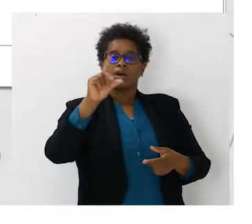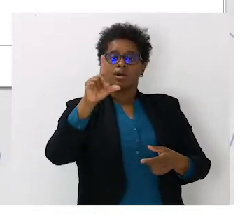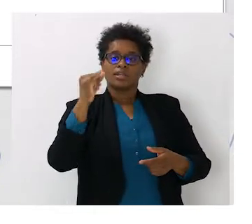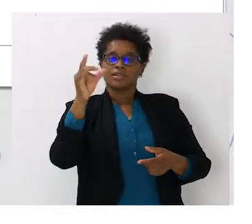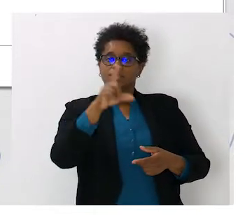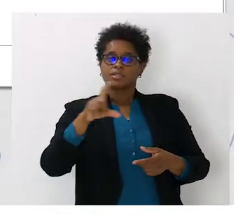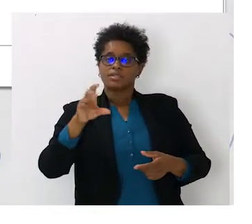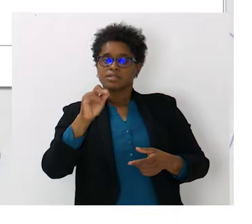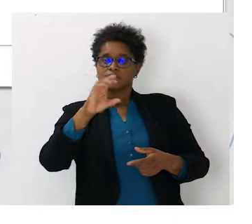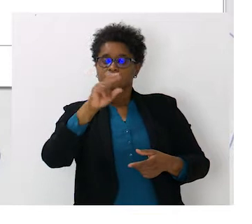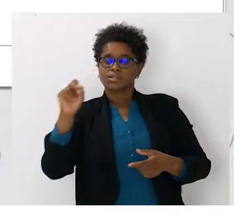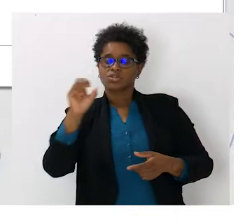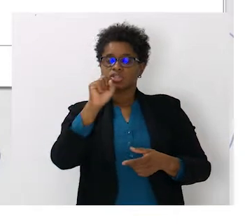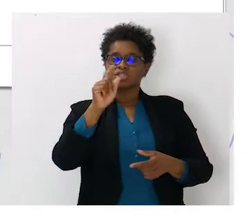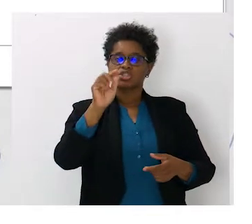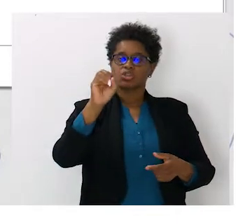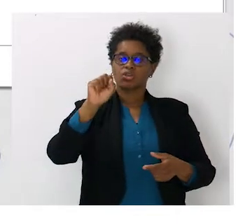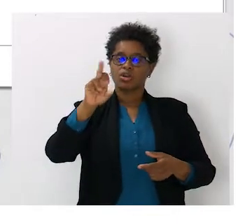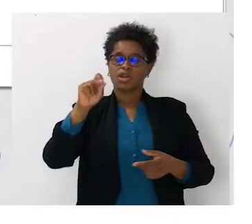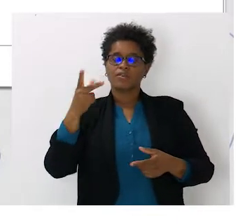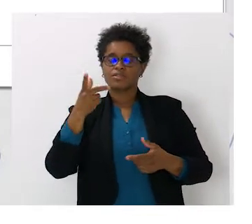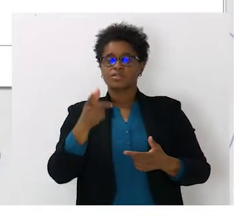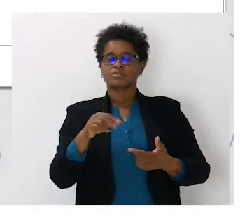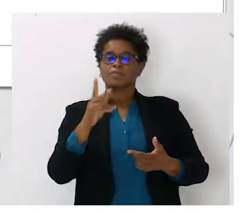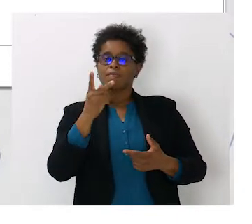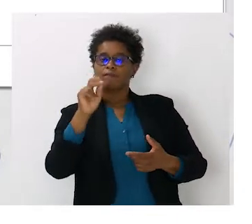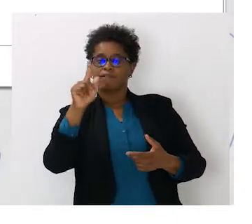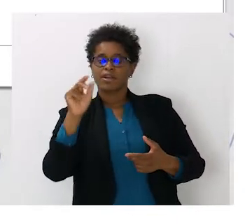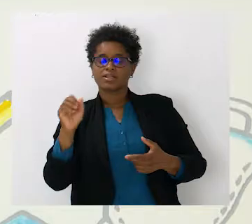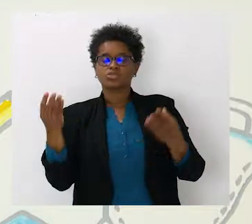localização geográfica em vales junto dos rios.